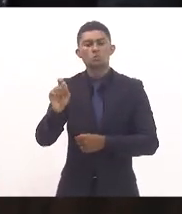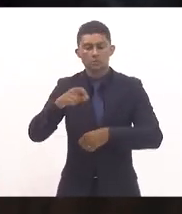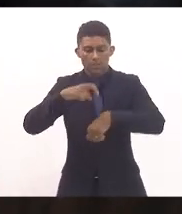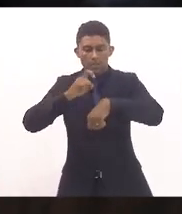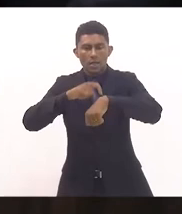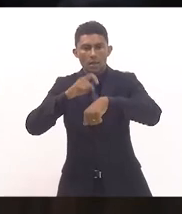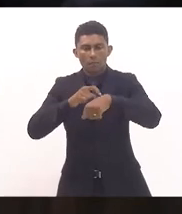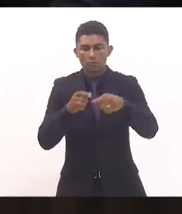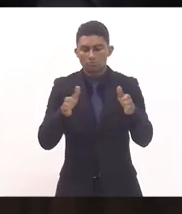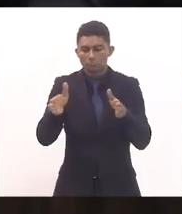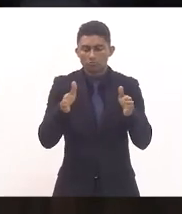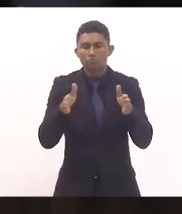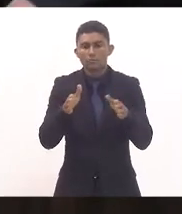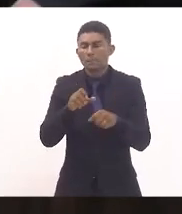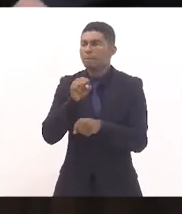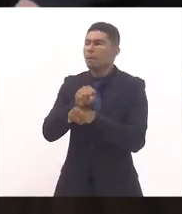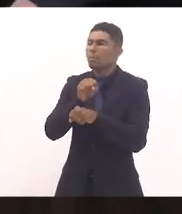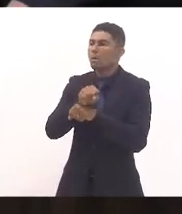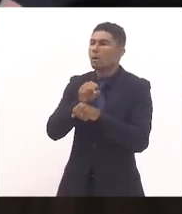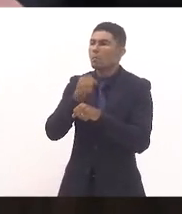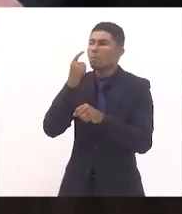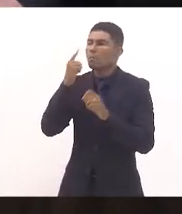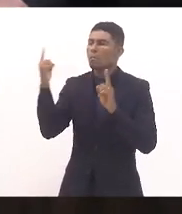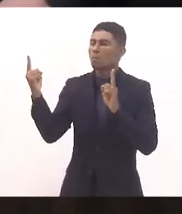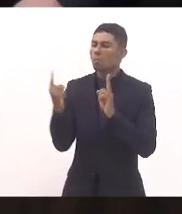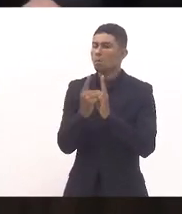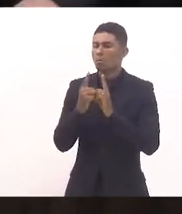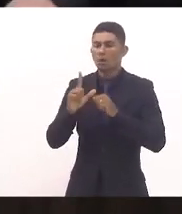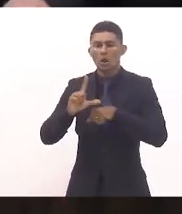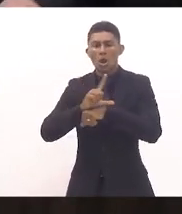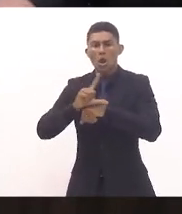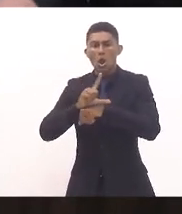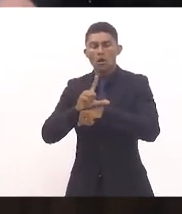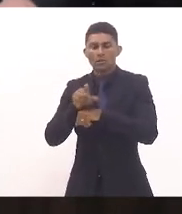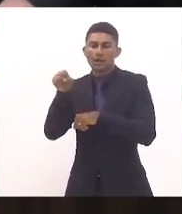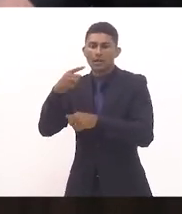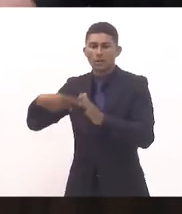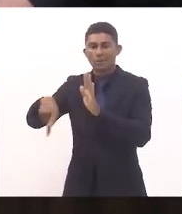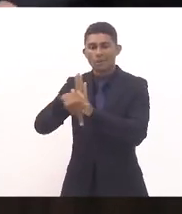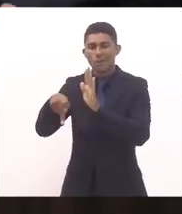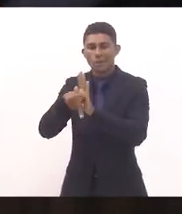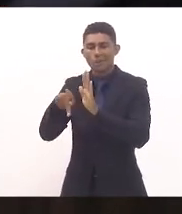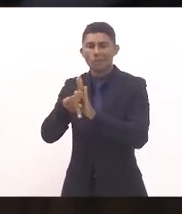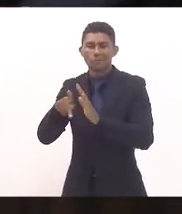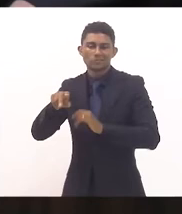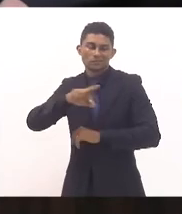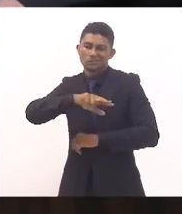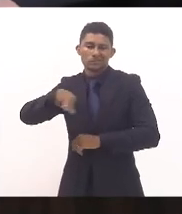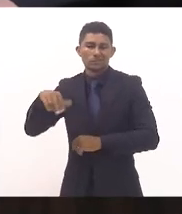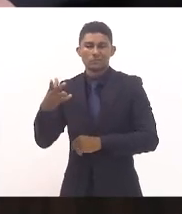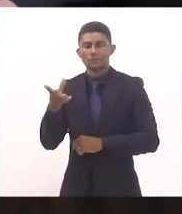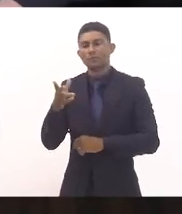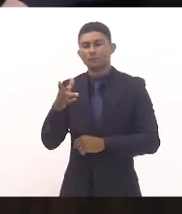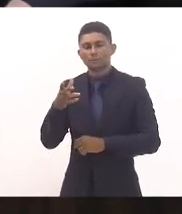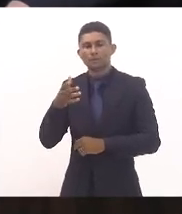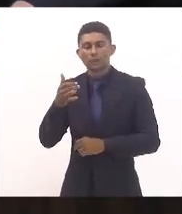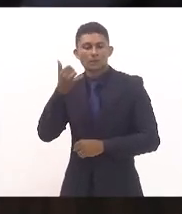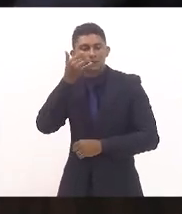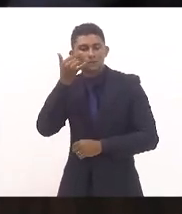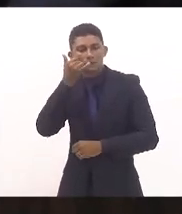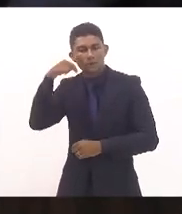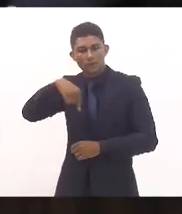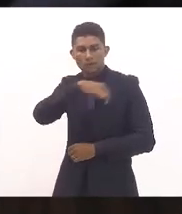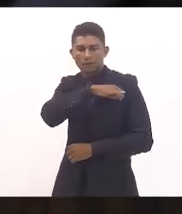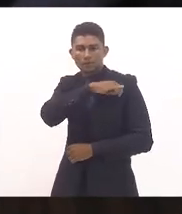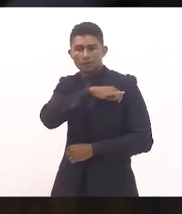de espera nos atendimentos realizados nas lojas das operadoras de telefonia do Estado do Rio de Janeiro. Pareceres da Comissão de Constituição e Justiça pela